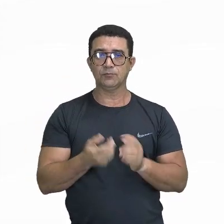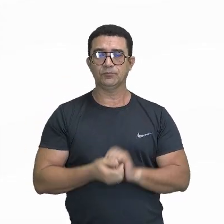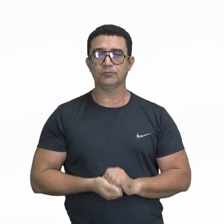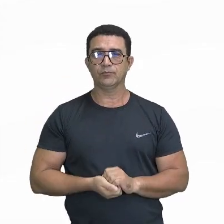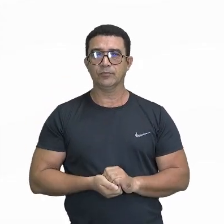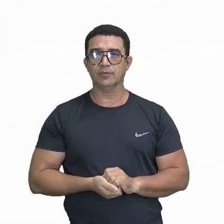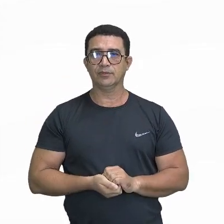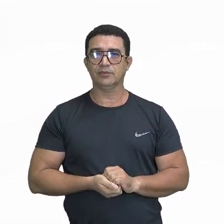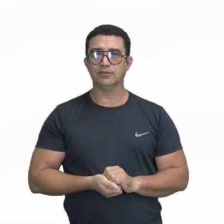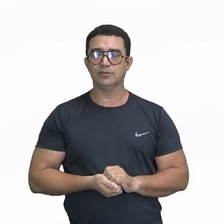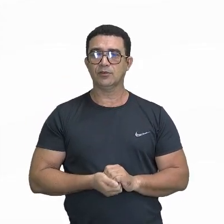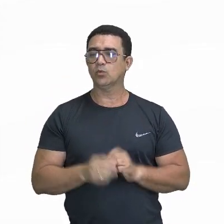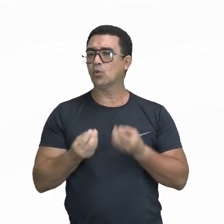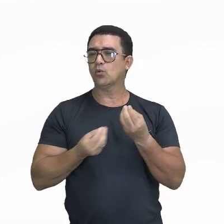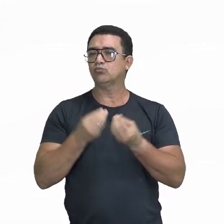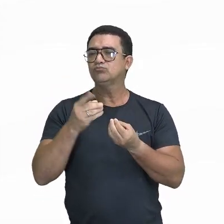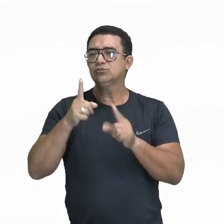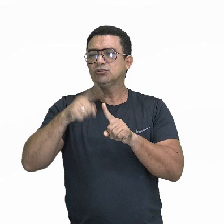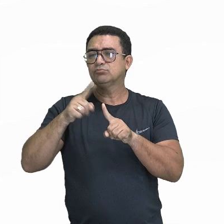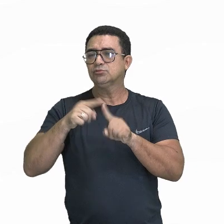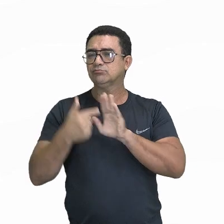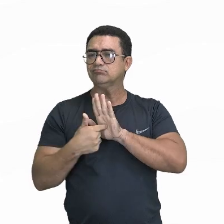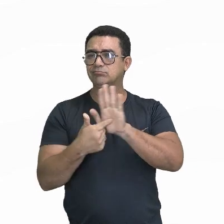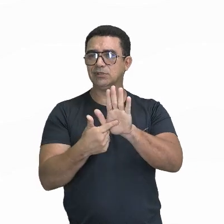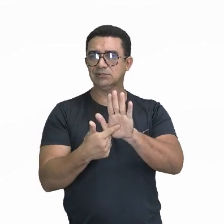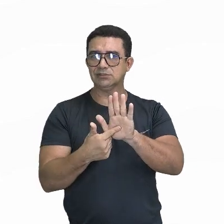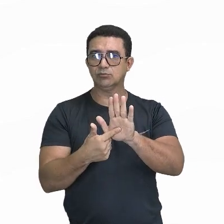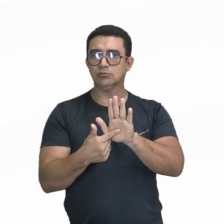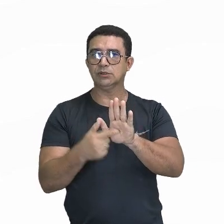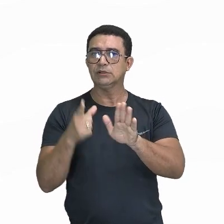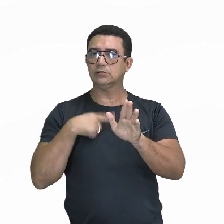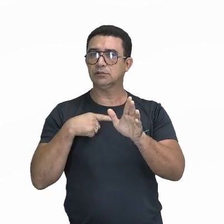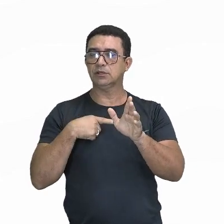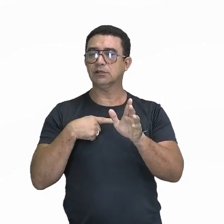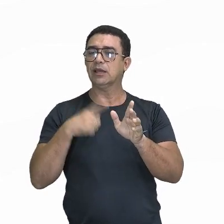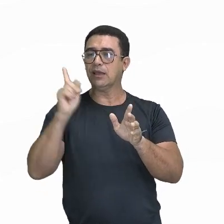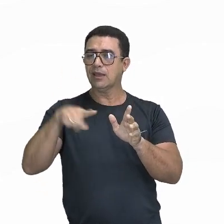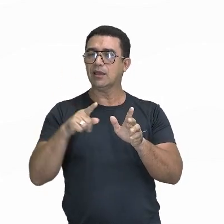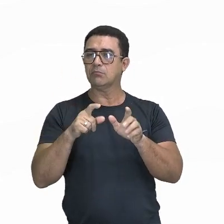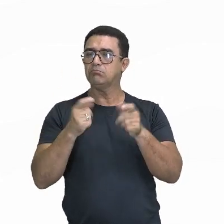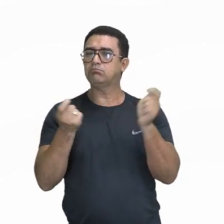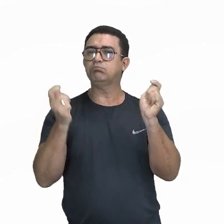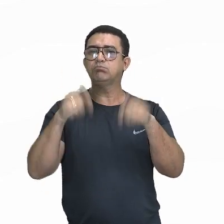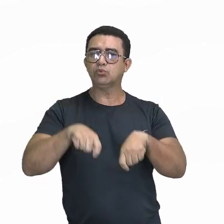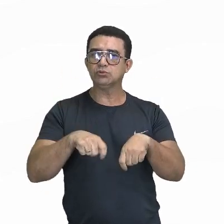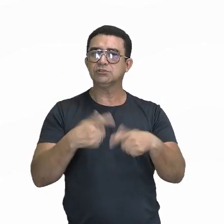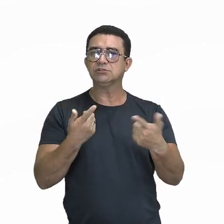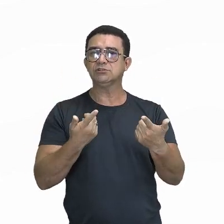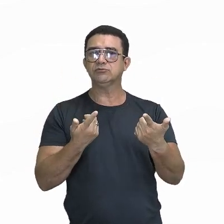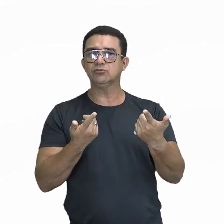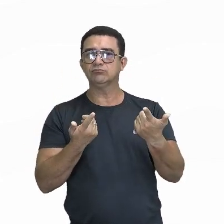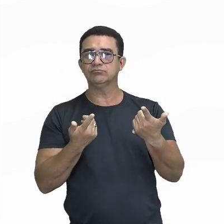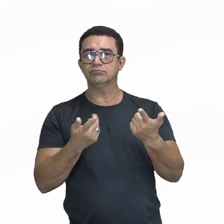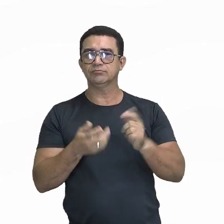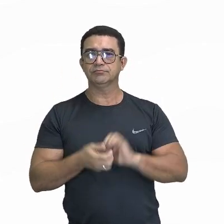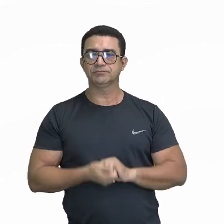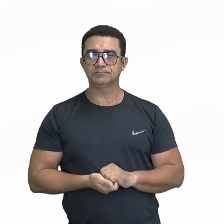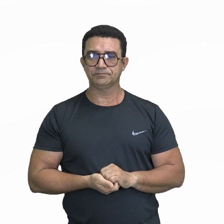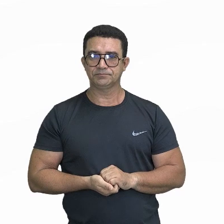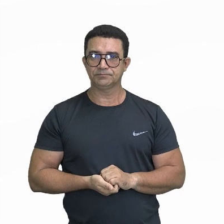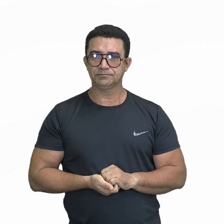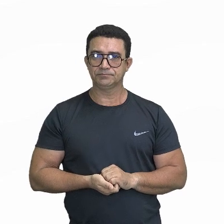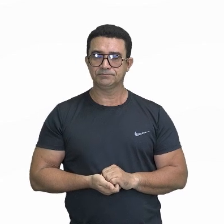maneira significativa de expressão, tem uma ampla possibilidade de meios para